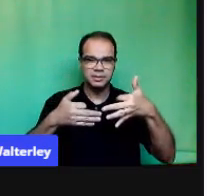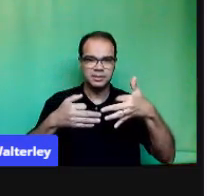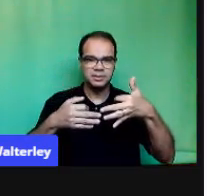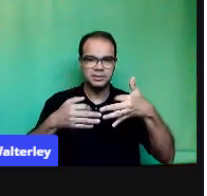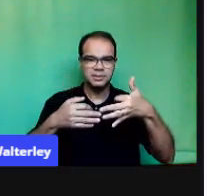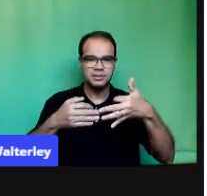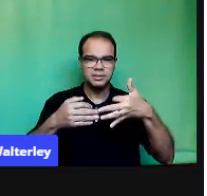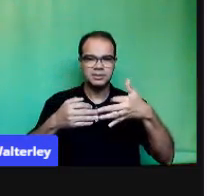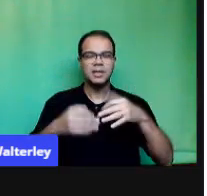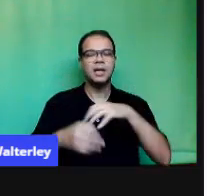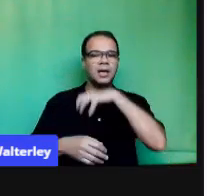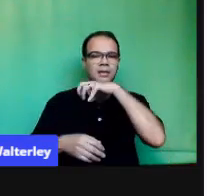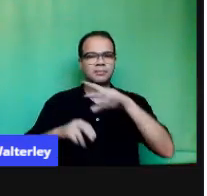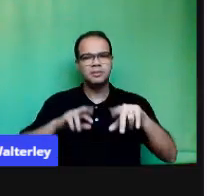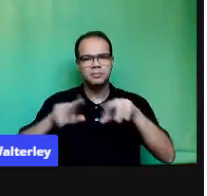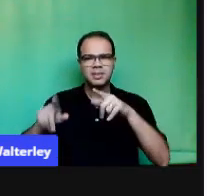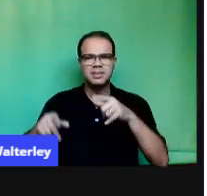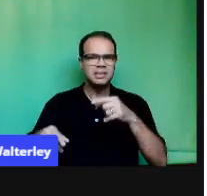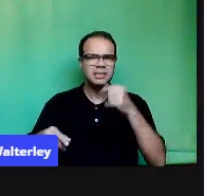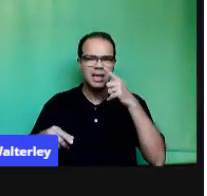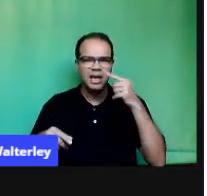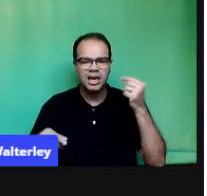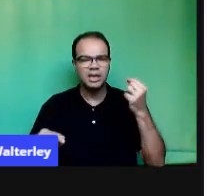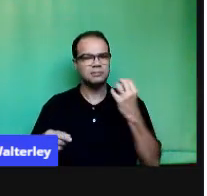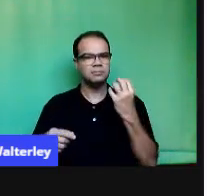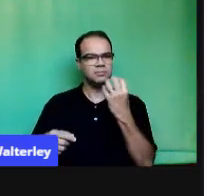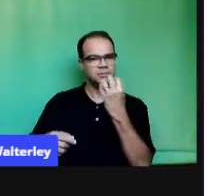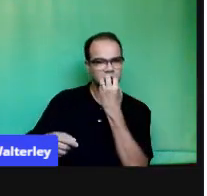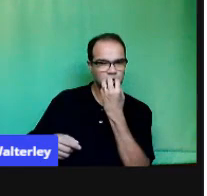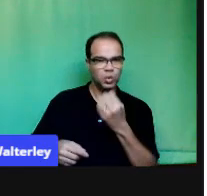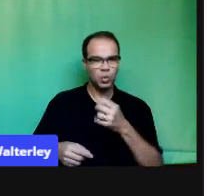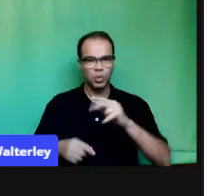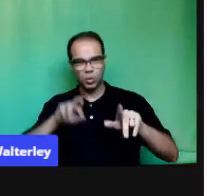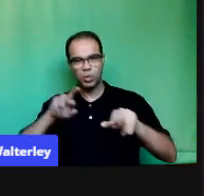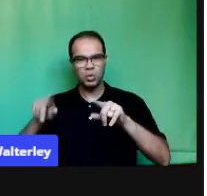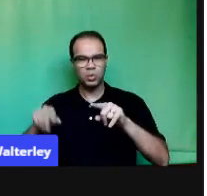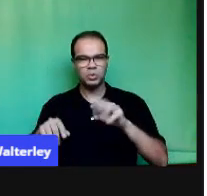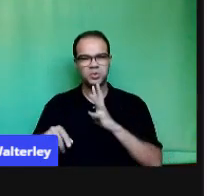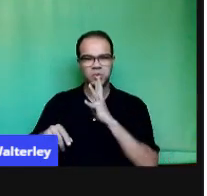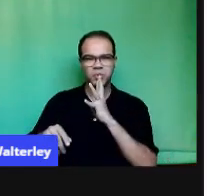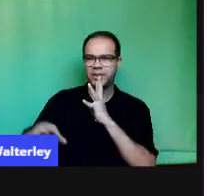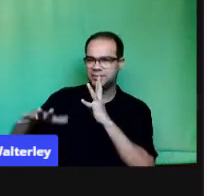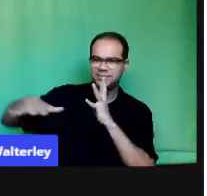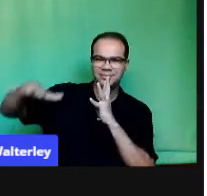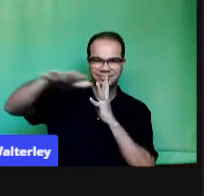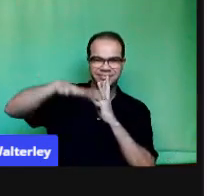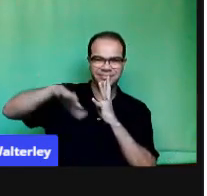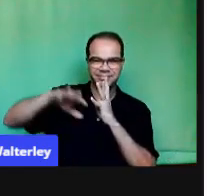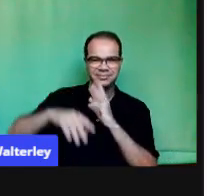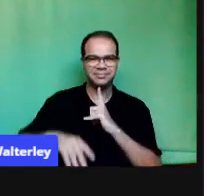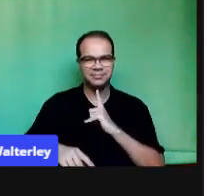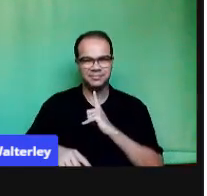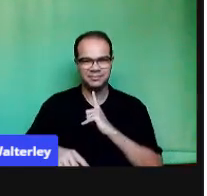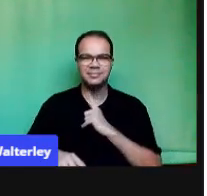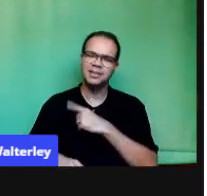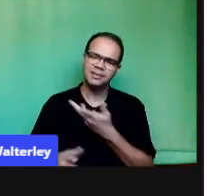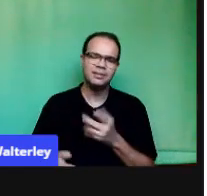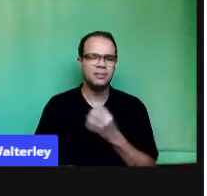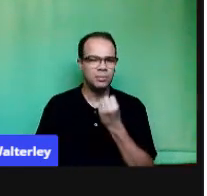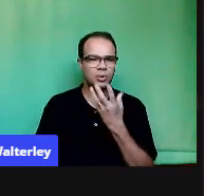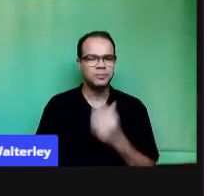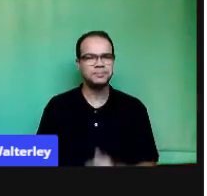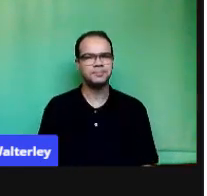Eu trabalho junto com a Comissão de Ética e Bioética e Bem-Estar Animal do Conselho Regional de Medicina